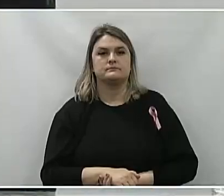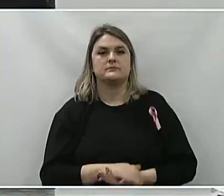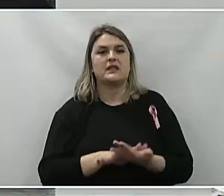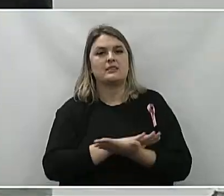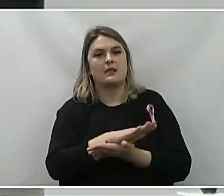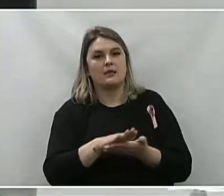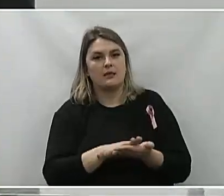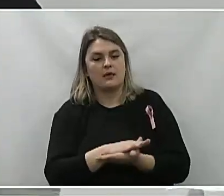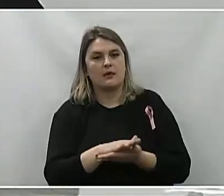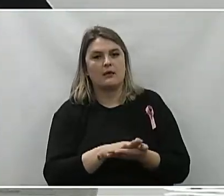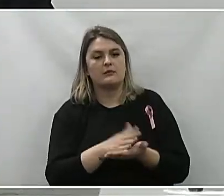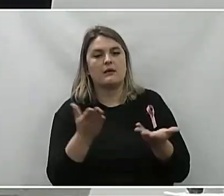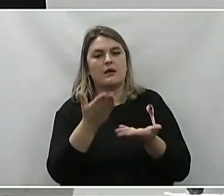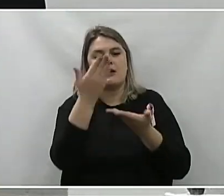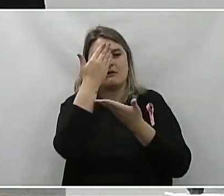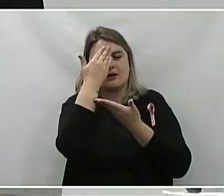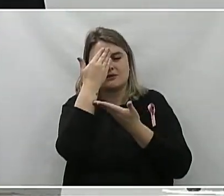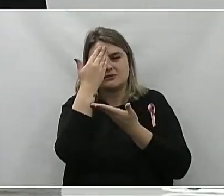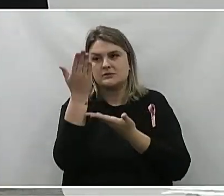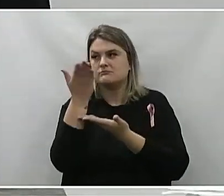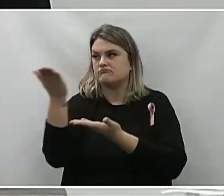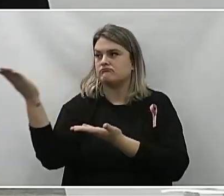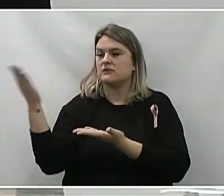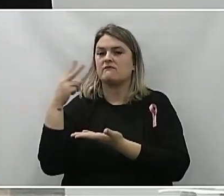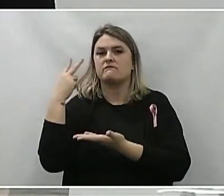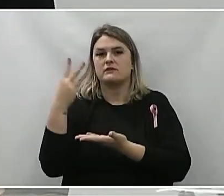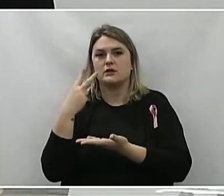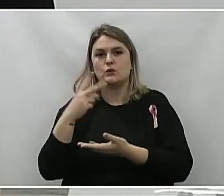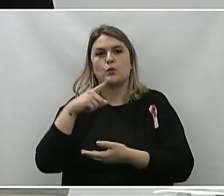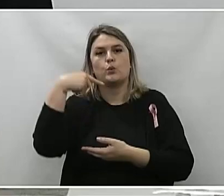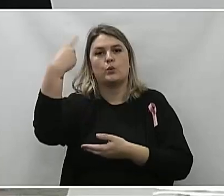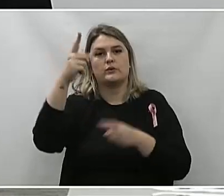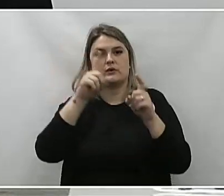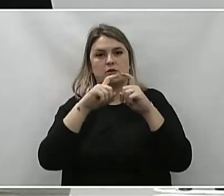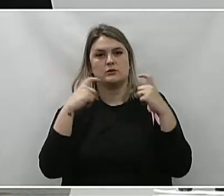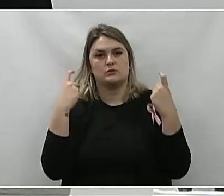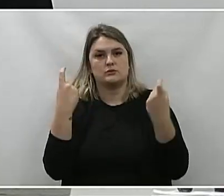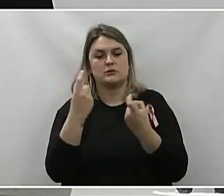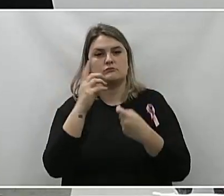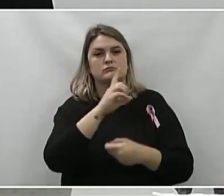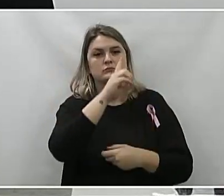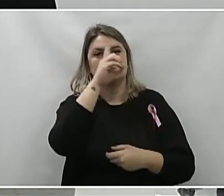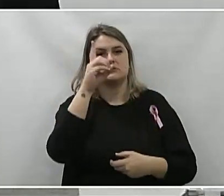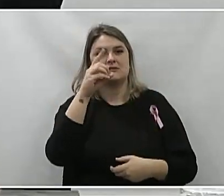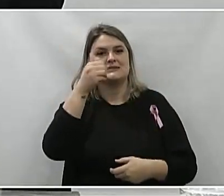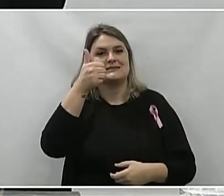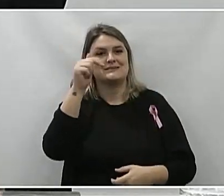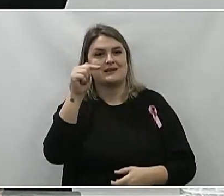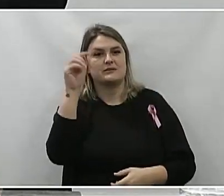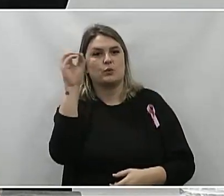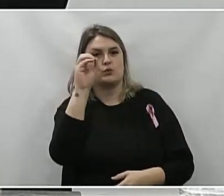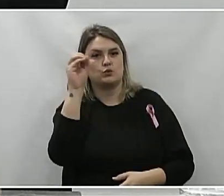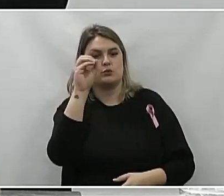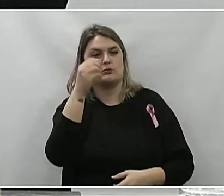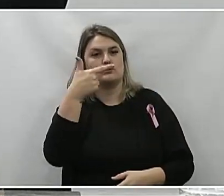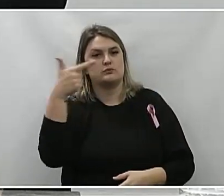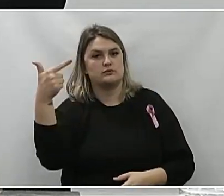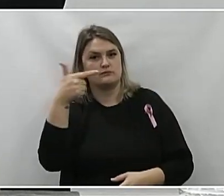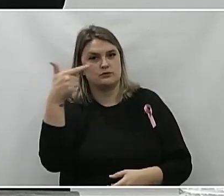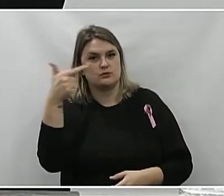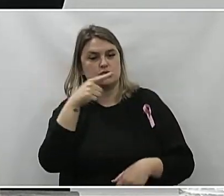Então nada mais havendo eu agradeço aos senhores vereadores a próxima reunião ordinária Será no dia 17 de outubro de